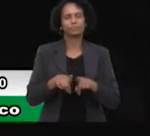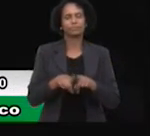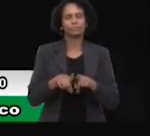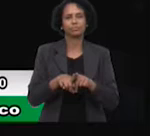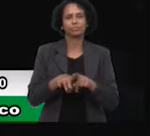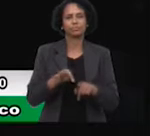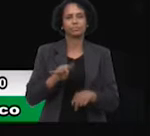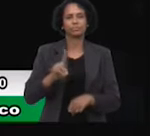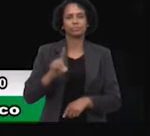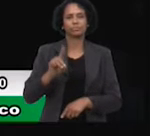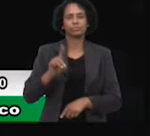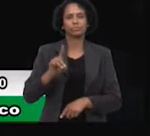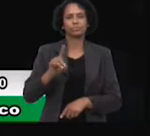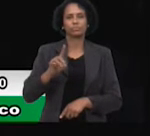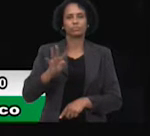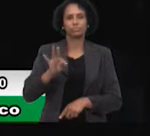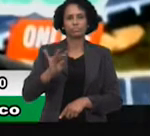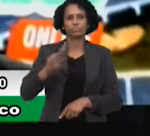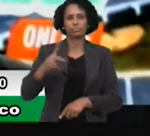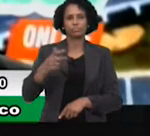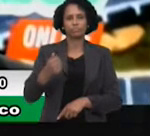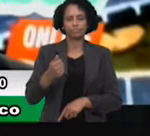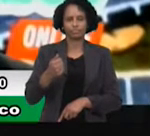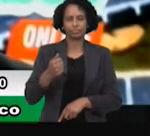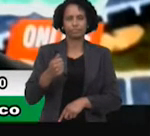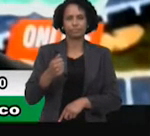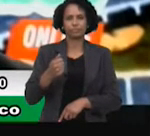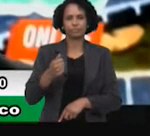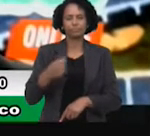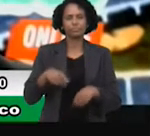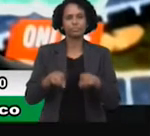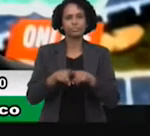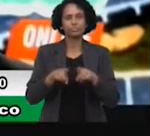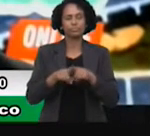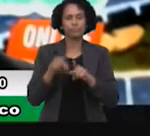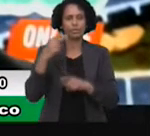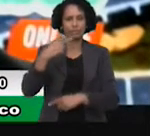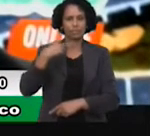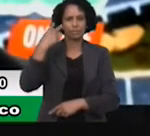Presente. Vereador Tinha de Ferreira registra a presença. Vereador Valdomiro Ventura.